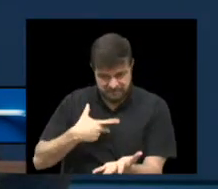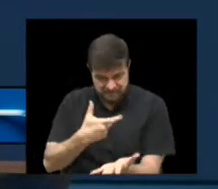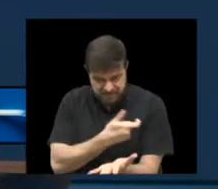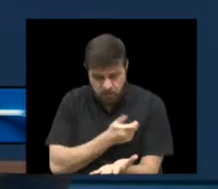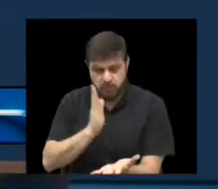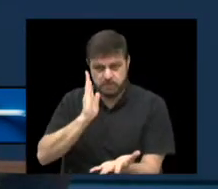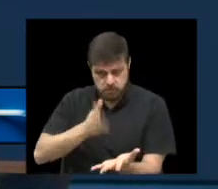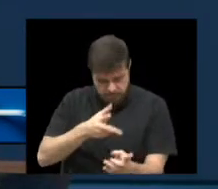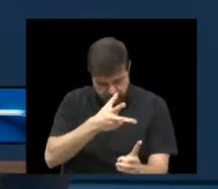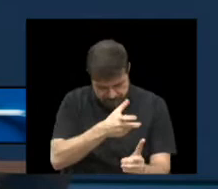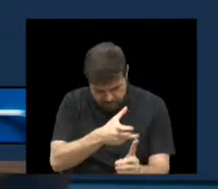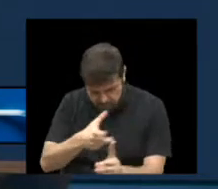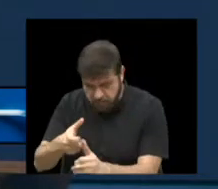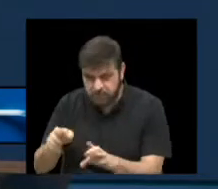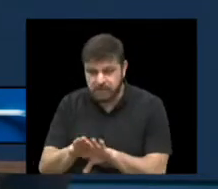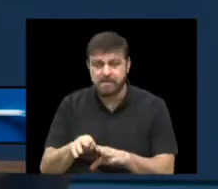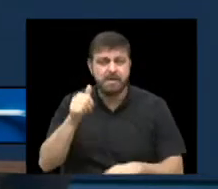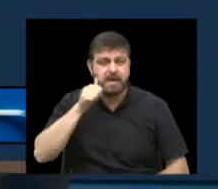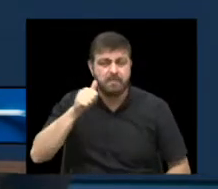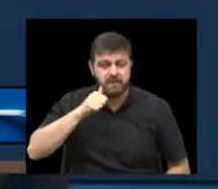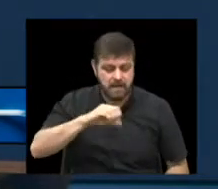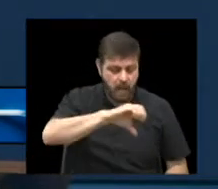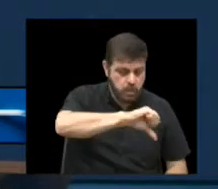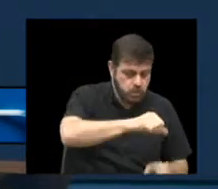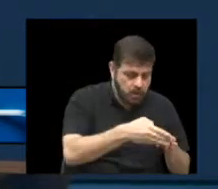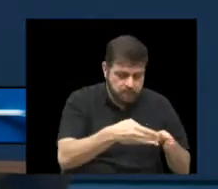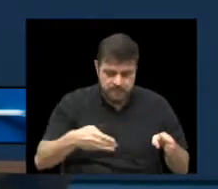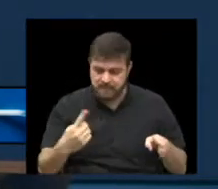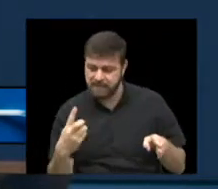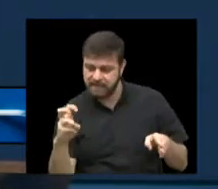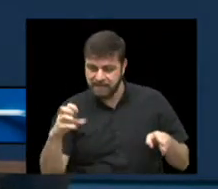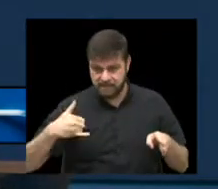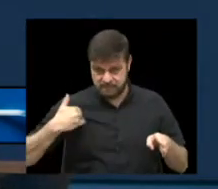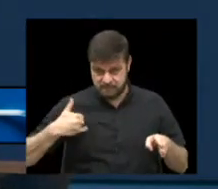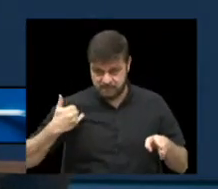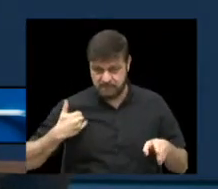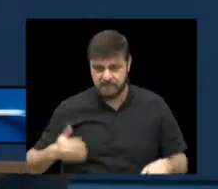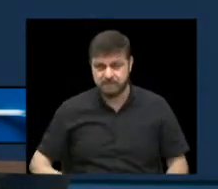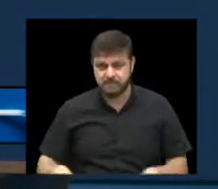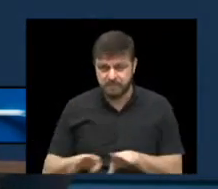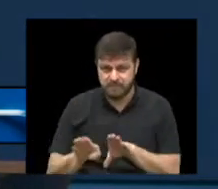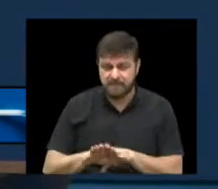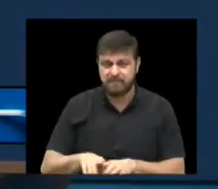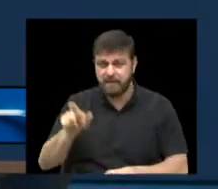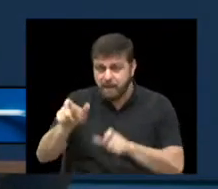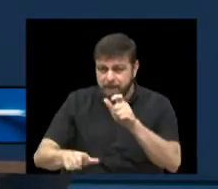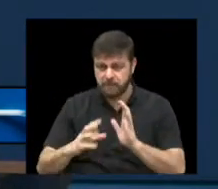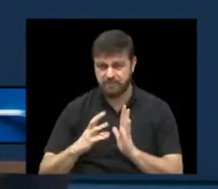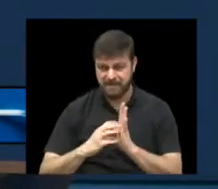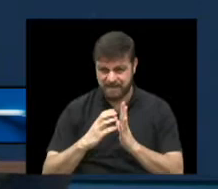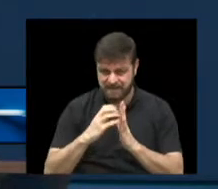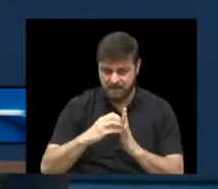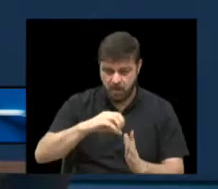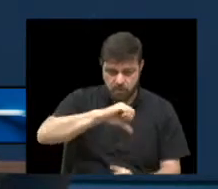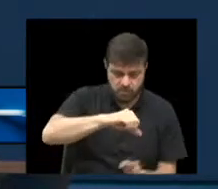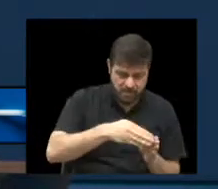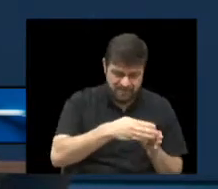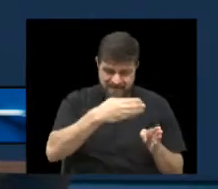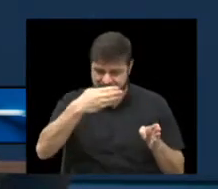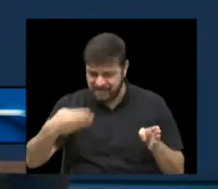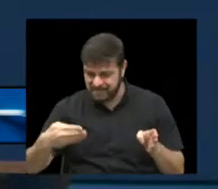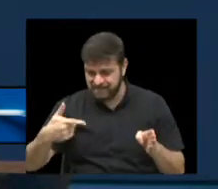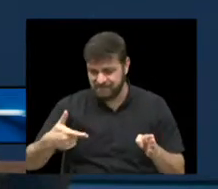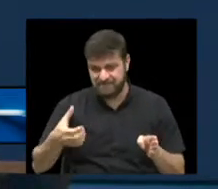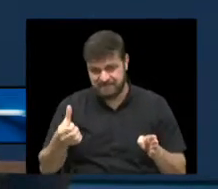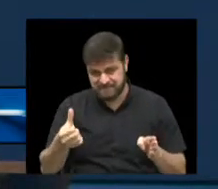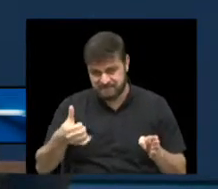meninas, a vacinação é feita para as meninas de 9 a 15 anos. Para pacientes com HIV/AIDS de 9 a 26 anos e os